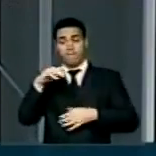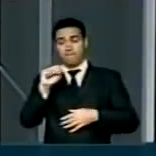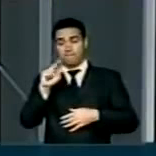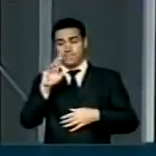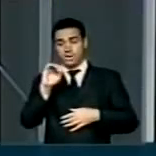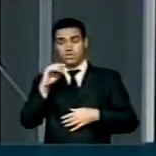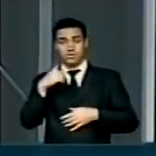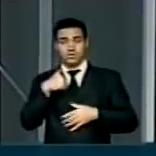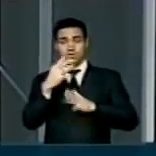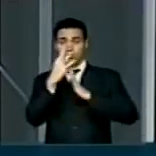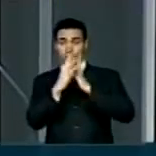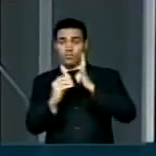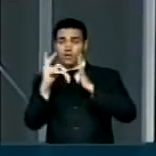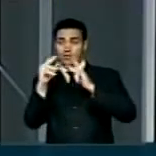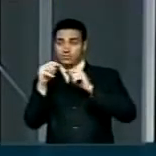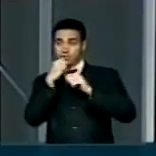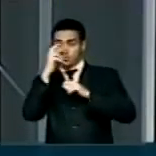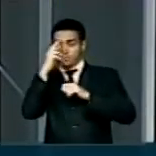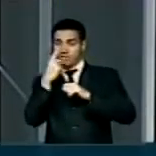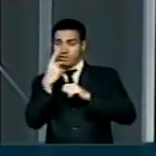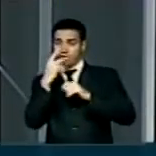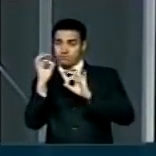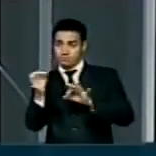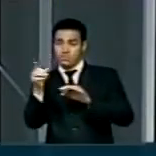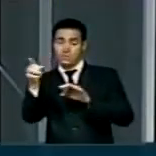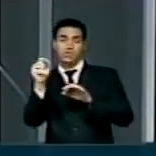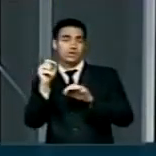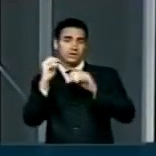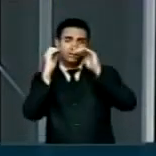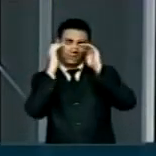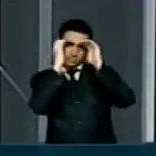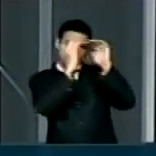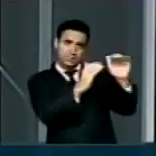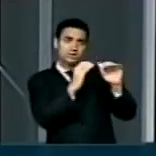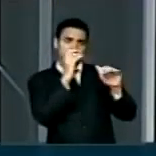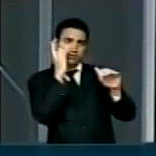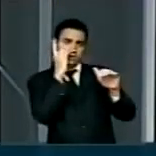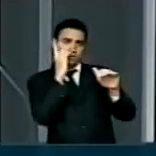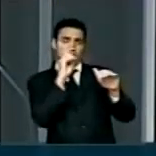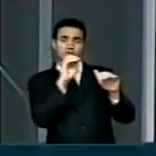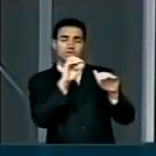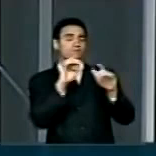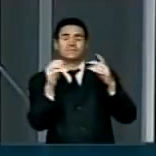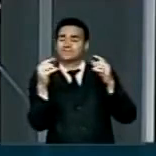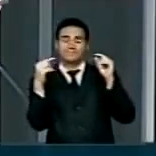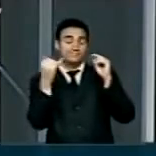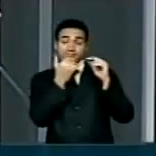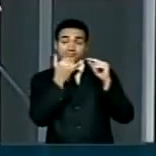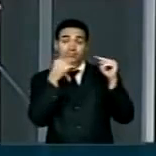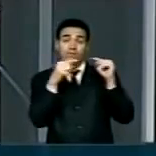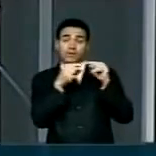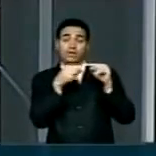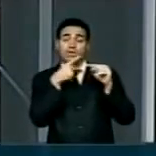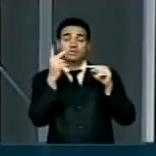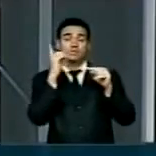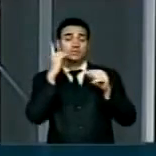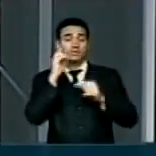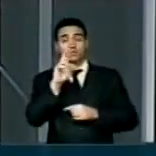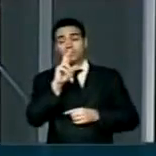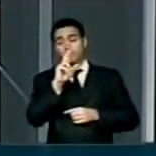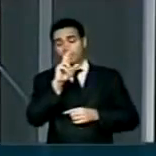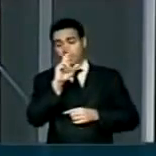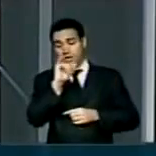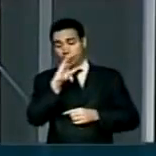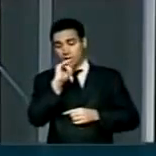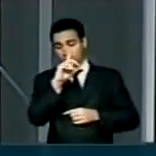minhas palavras de Vossa Excelência com respeito ao deputado Ricardo Berzolini. Nós que somos membros da